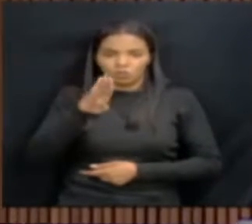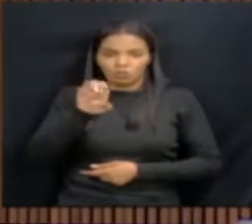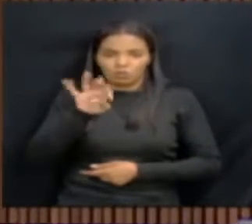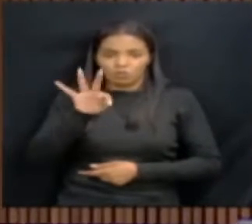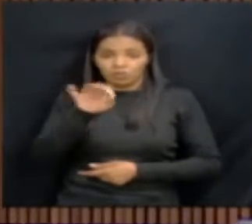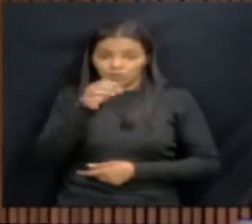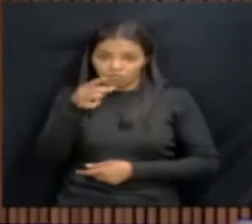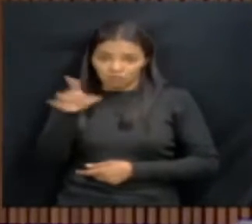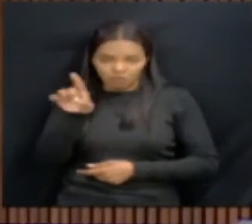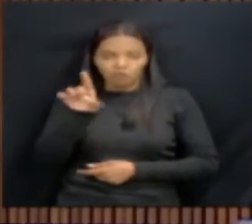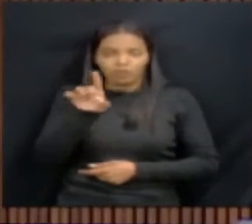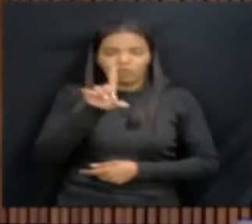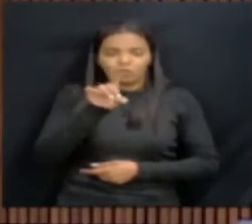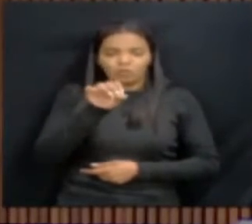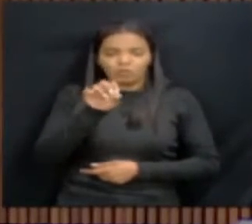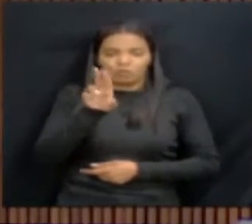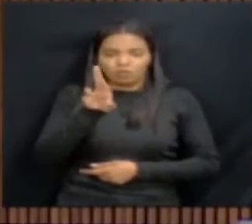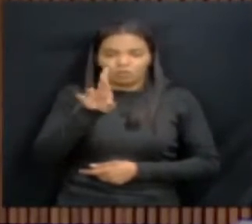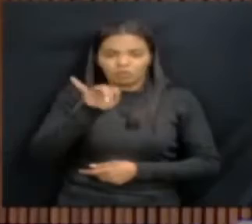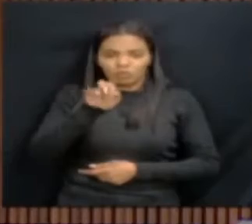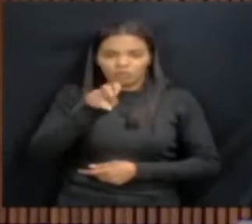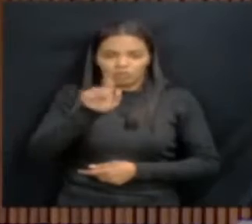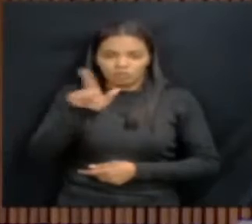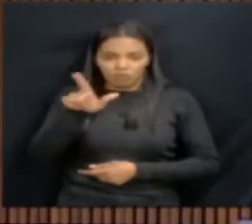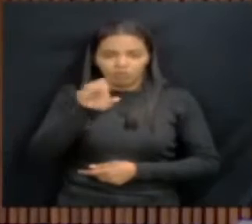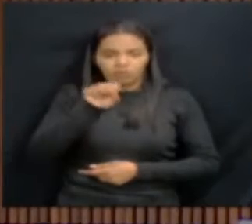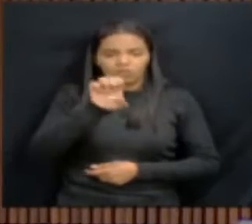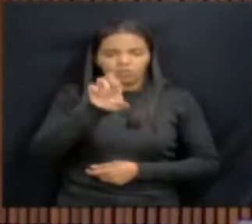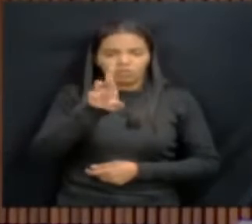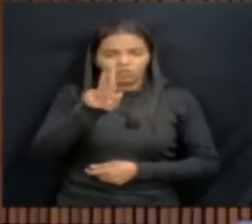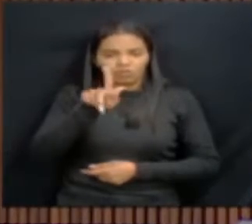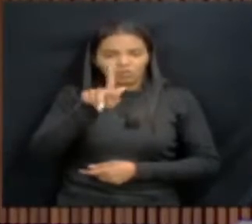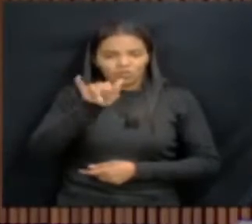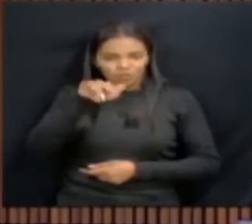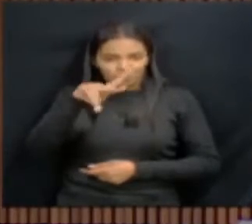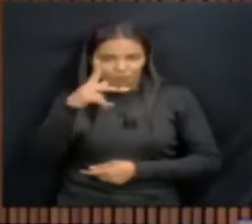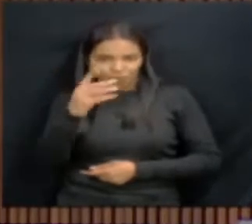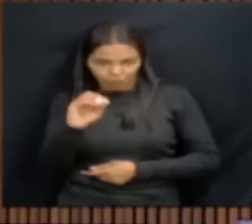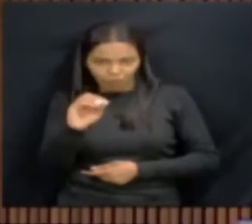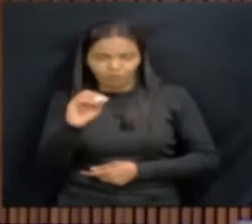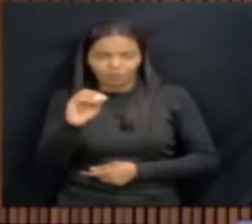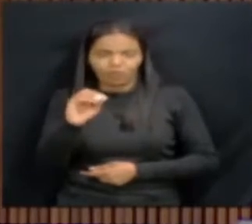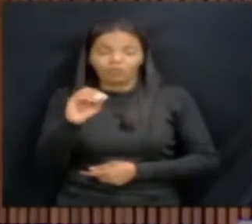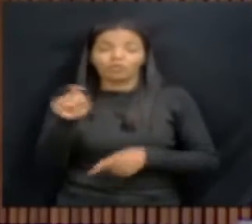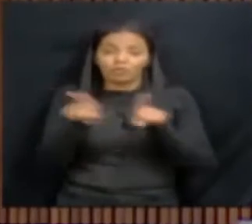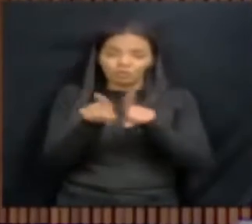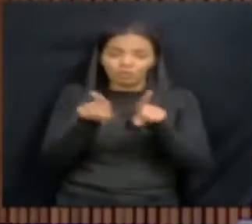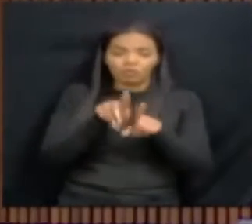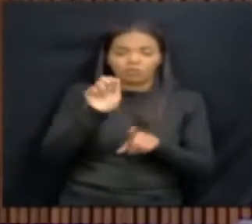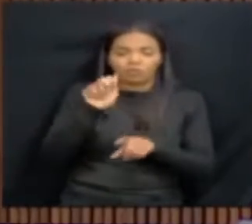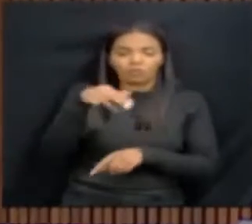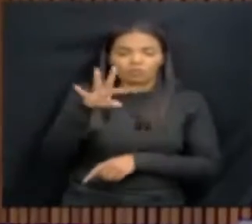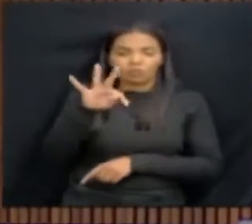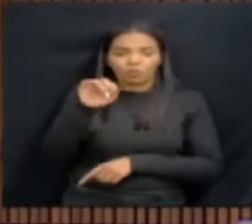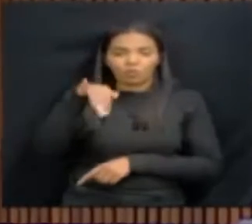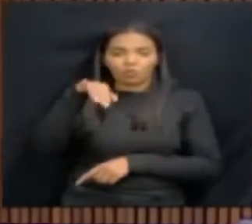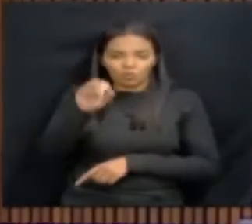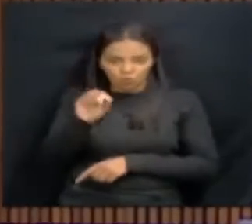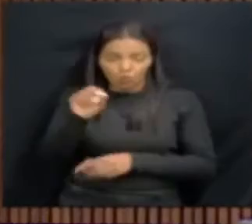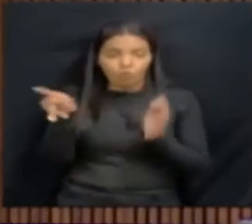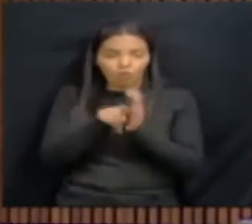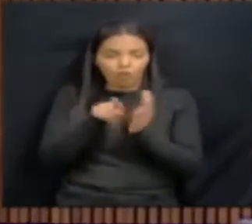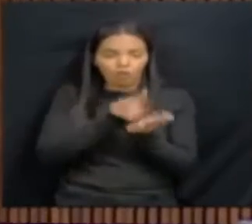Curva, Dorival de Souza e Serginho Marques, e também aqui o Antônio, que é presidente da Câmara de Jacarezinho,